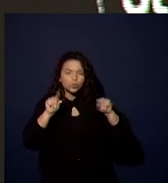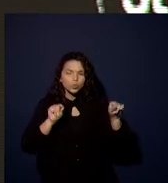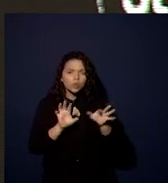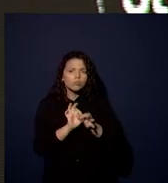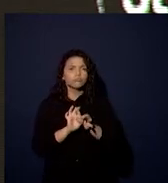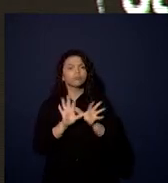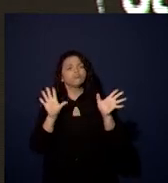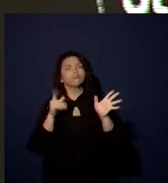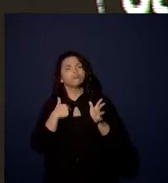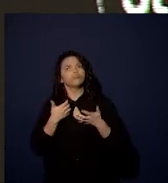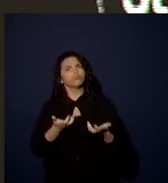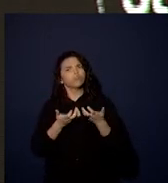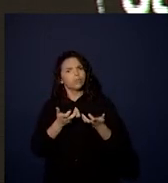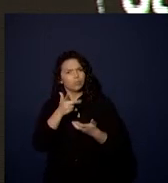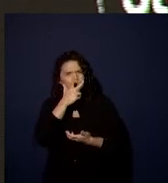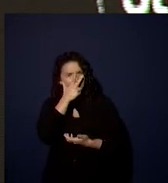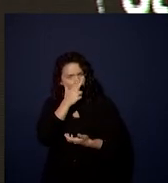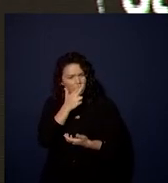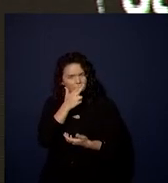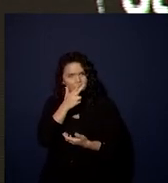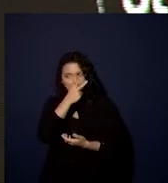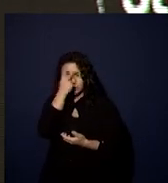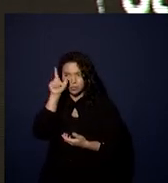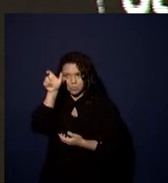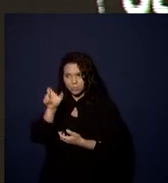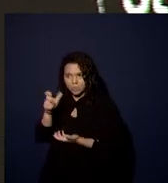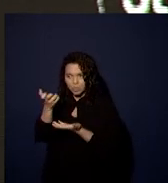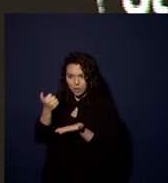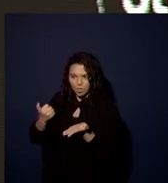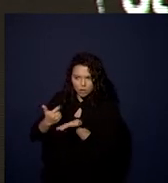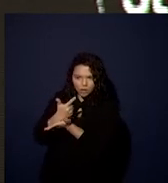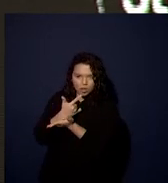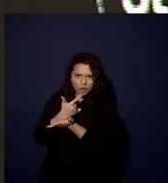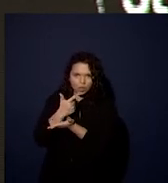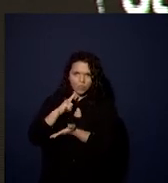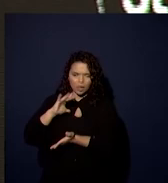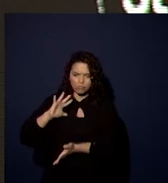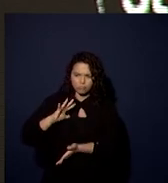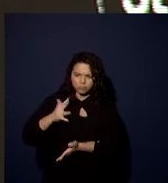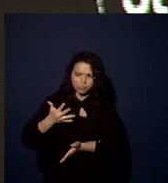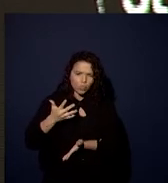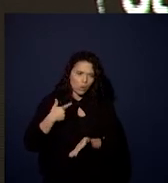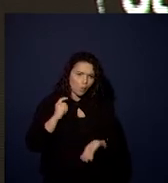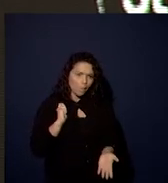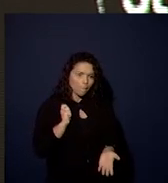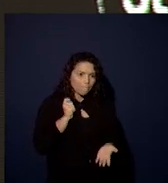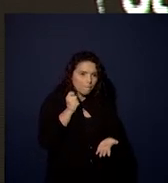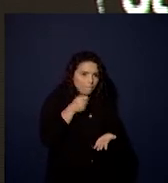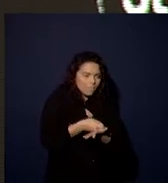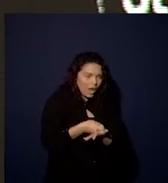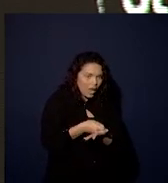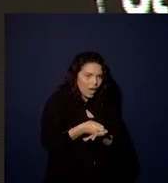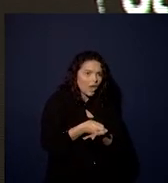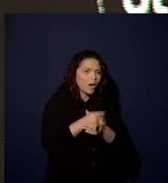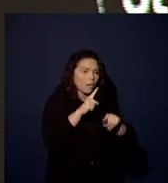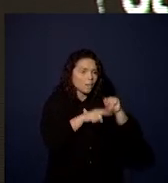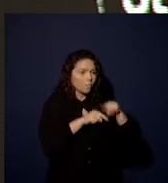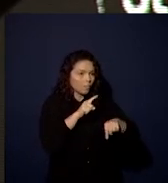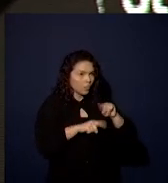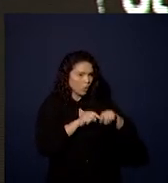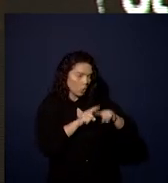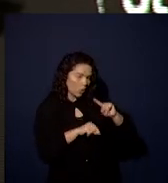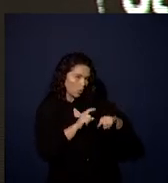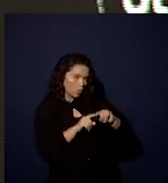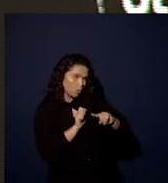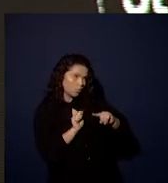vocês acham que o consumidor tá disposto a pagar mais para um produto mais limpo vou fazer